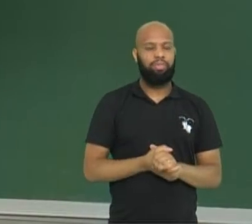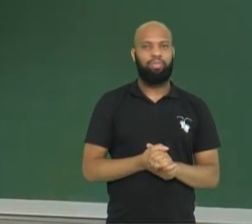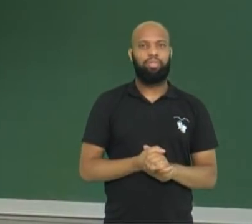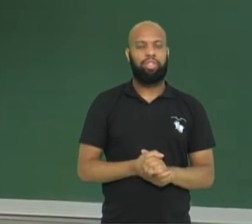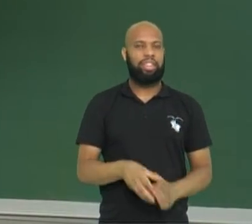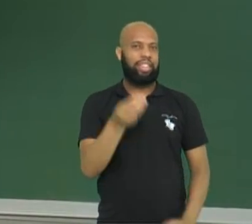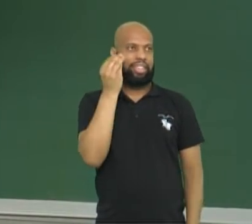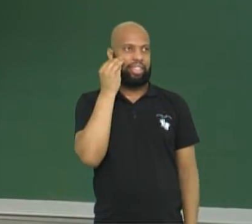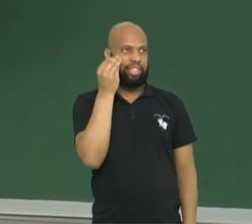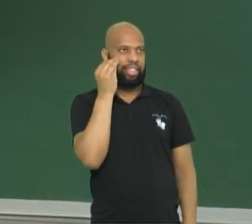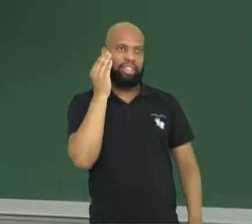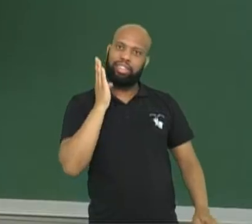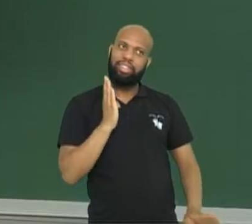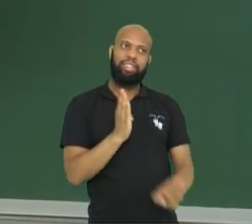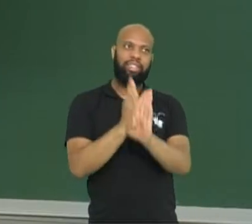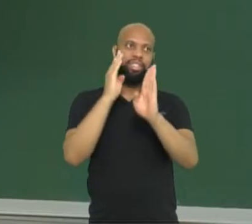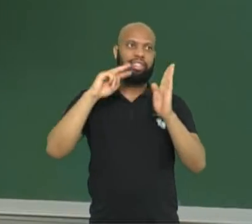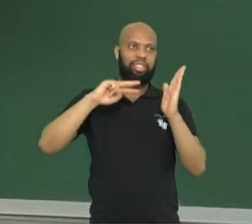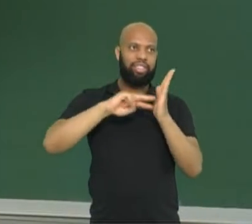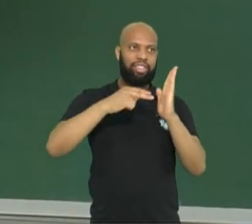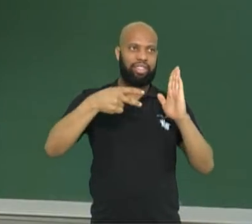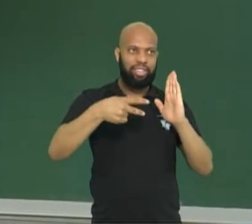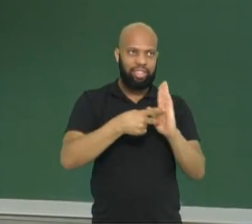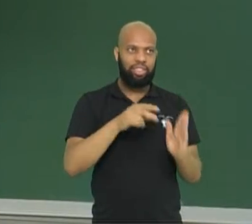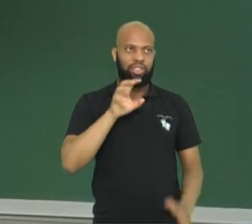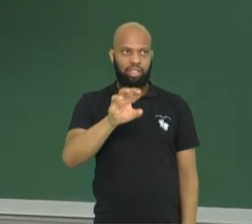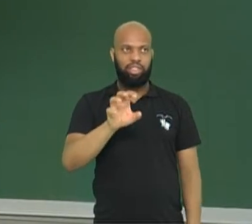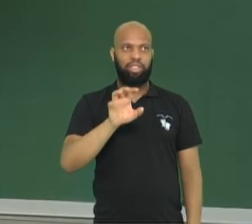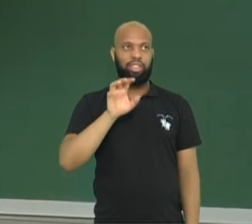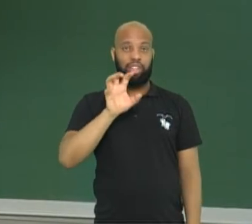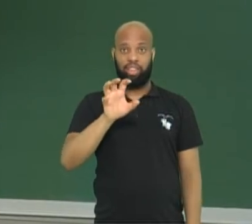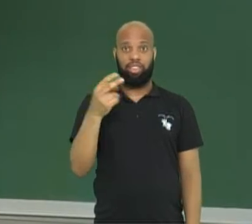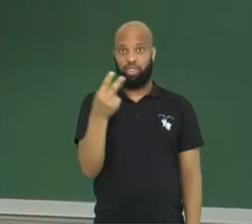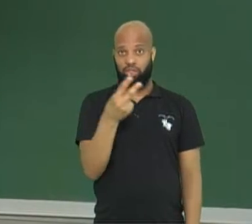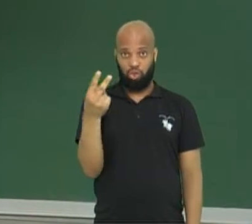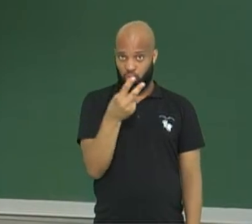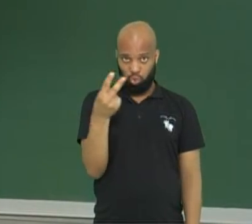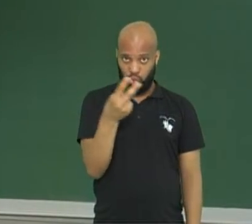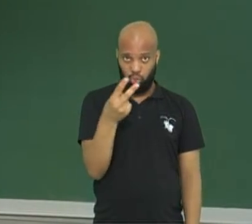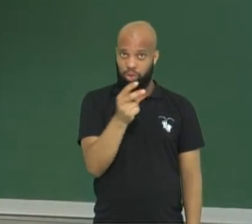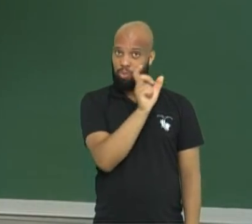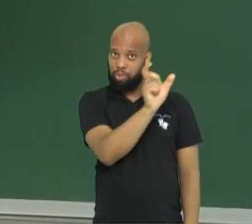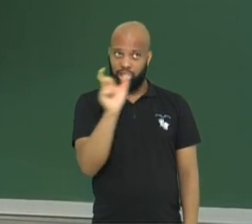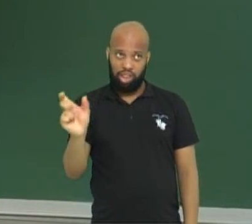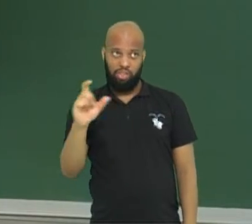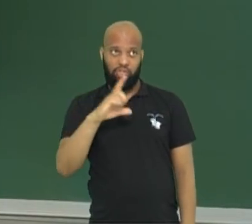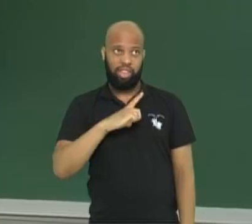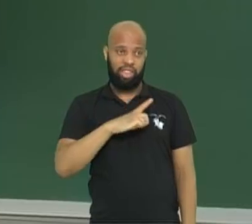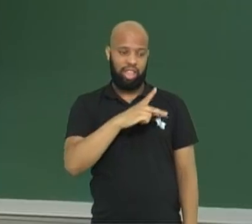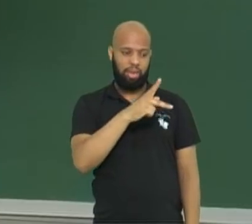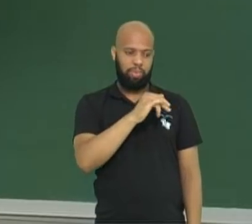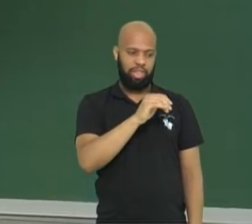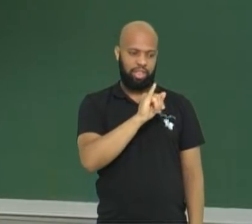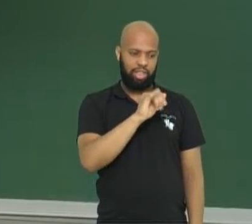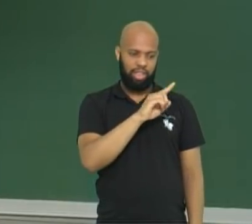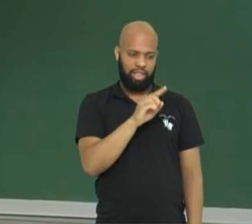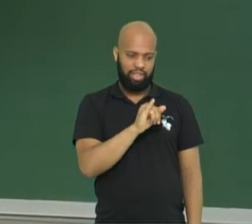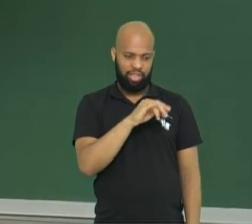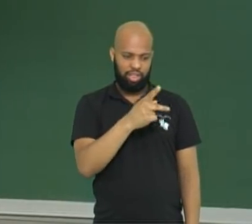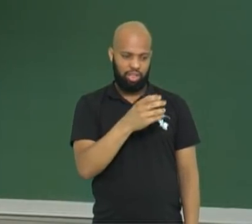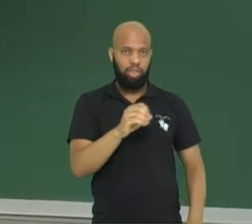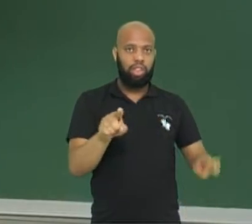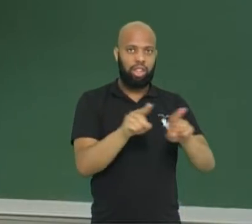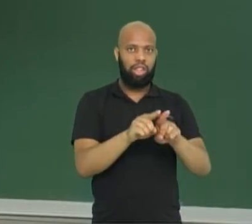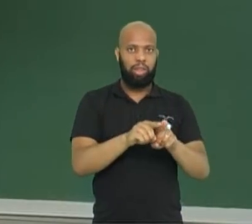tente identificar, então, né, o significado, então, dessas 2 palavras, então, né? Tanto piazinho quanto